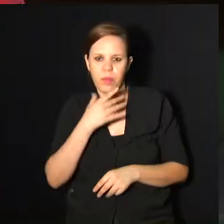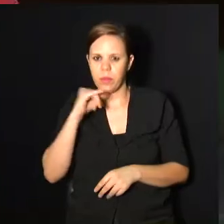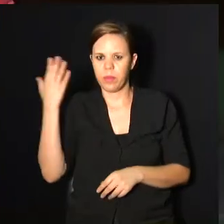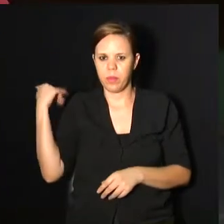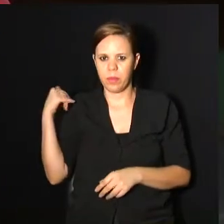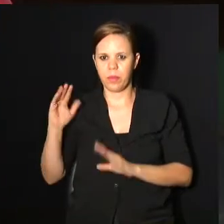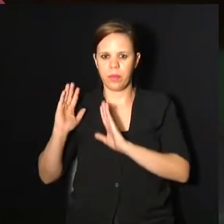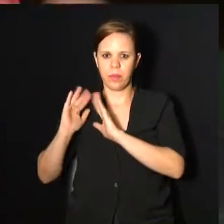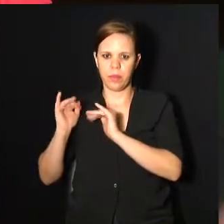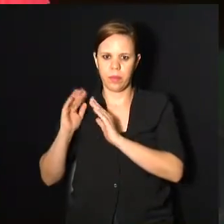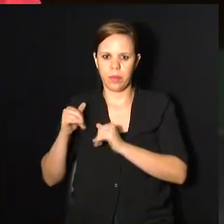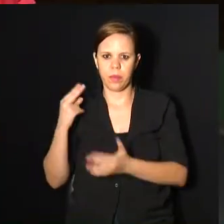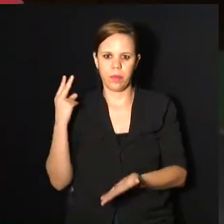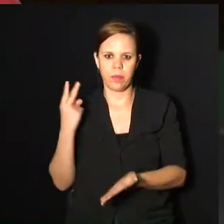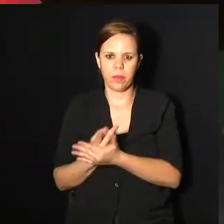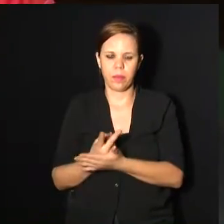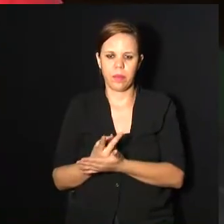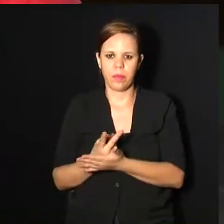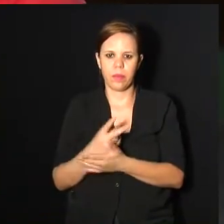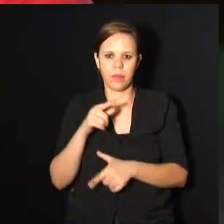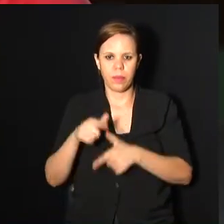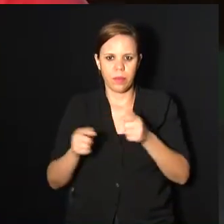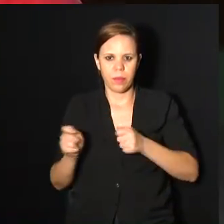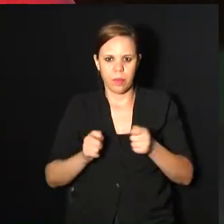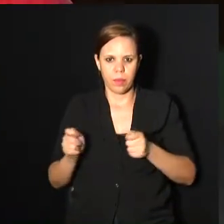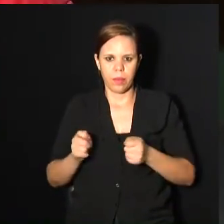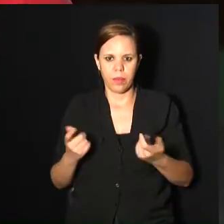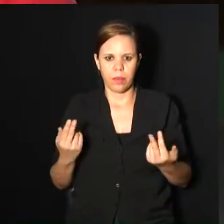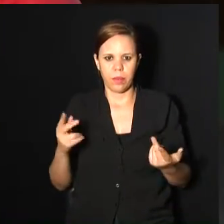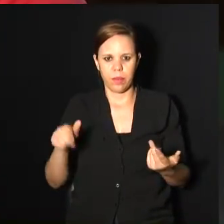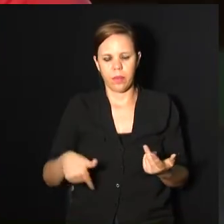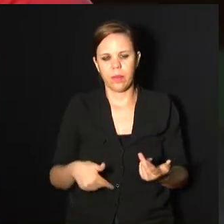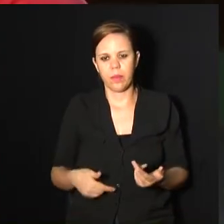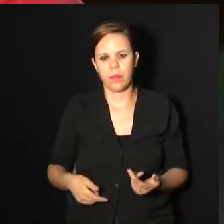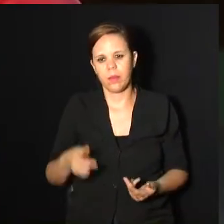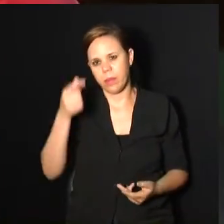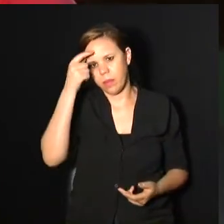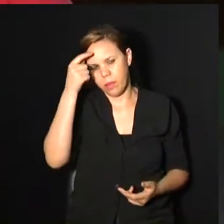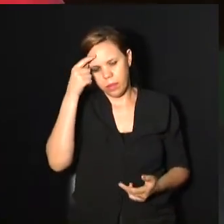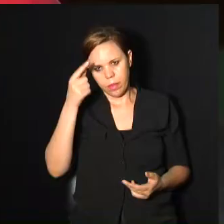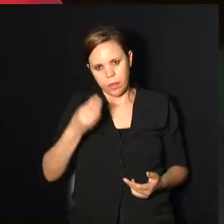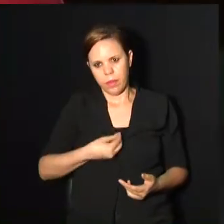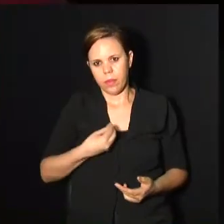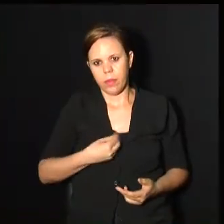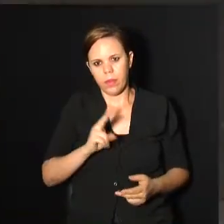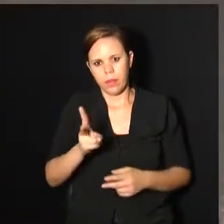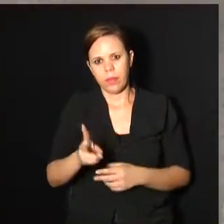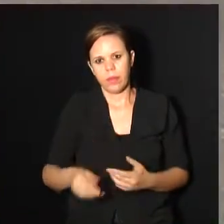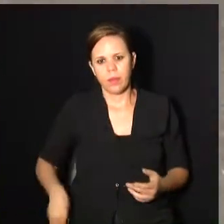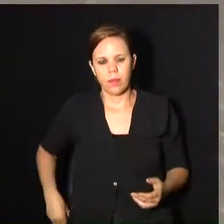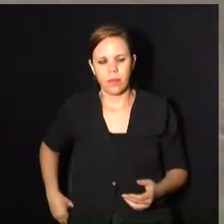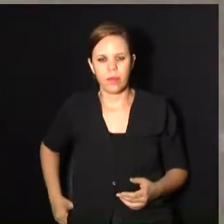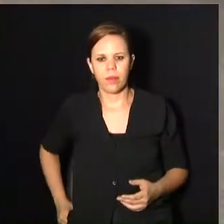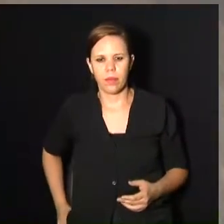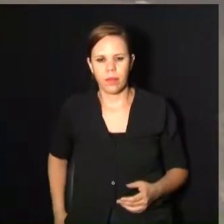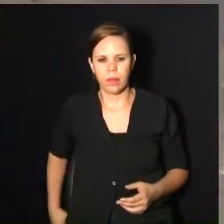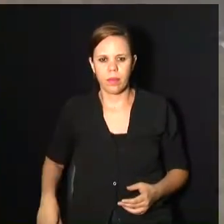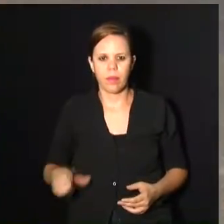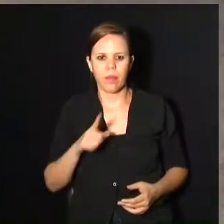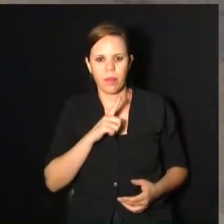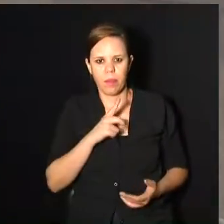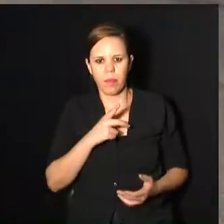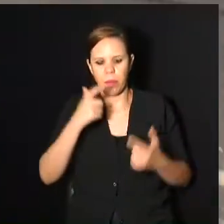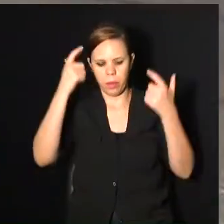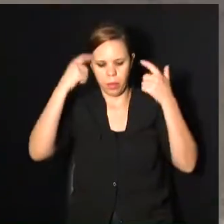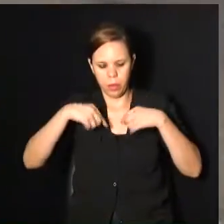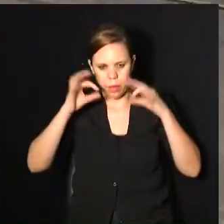que ele sempre pediu para eu manter a retidão e com equilíbrio. E ter o mínimo de consciência na vida. Então na fita a gente precisa manter a retidão, que a